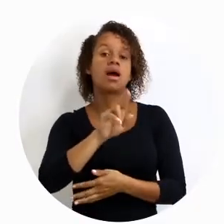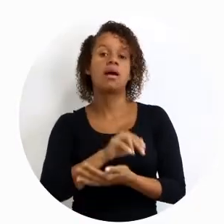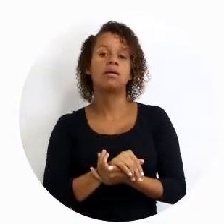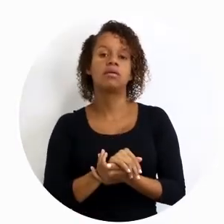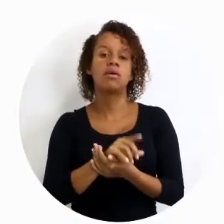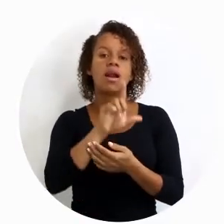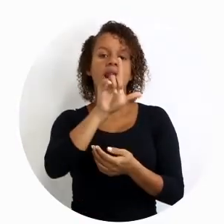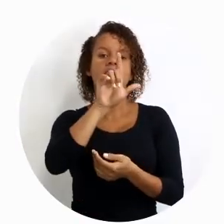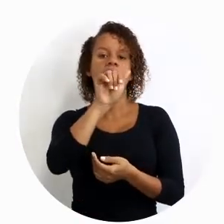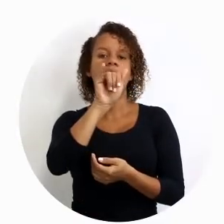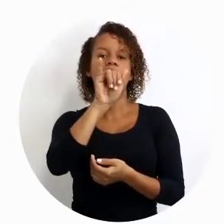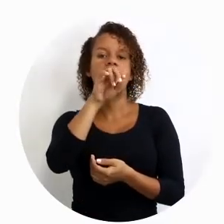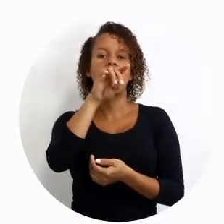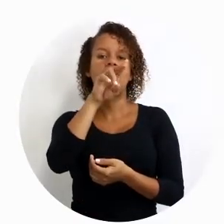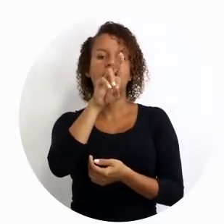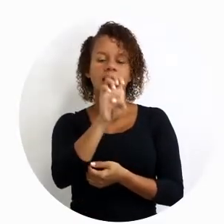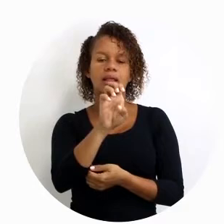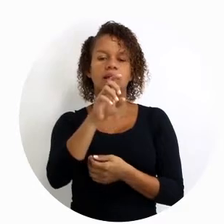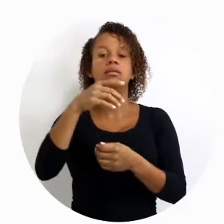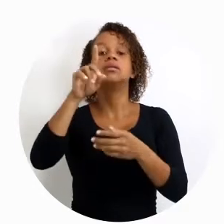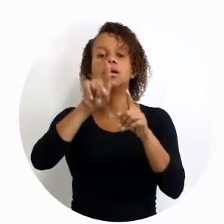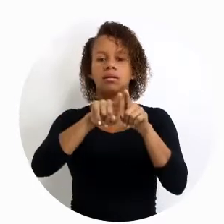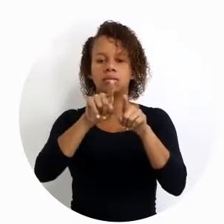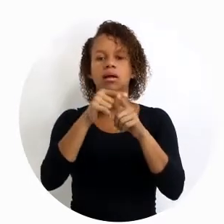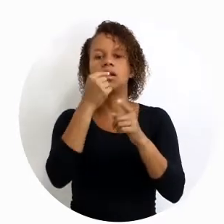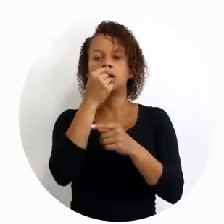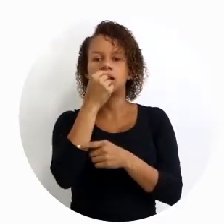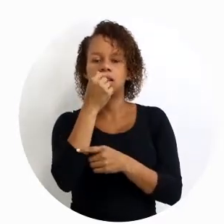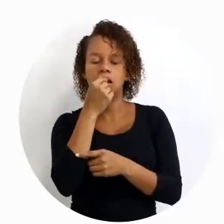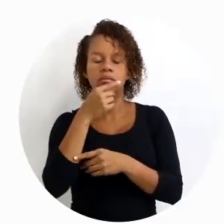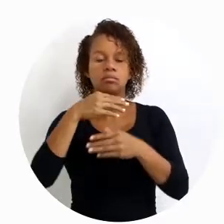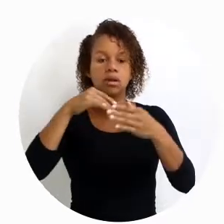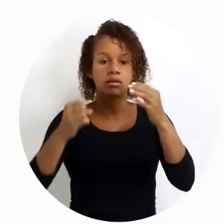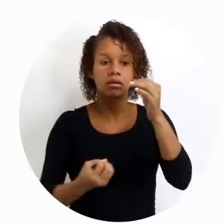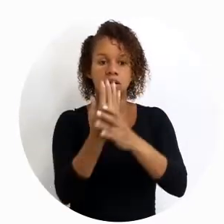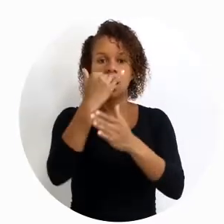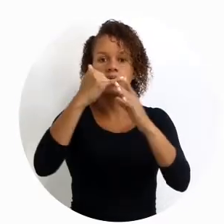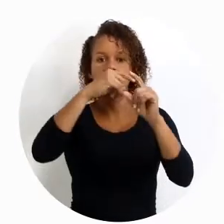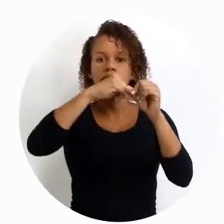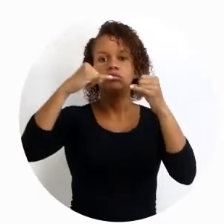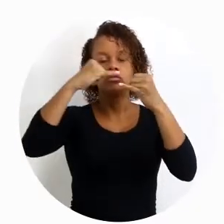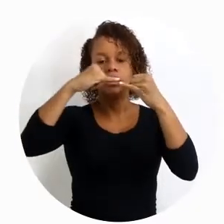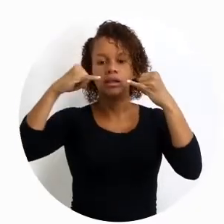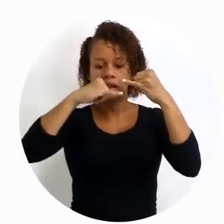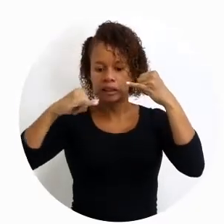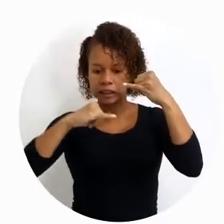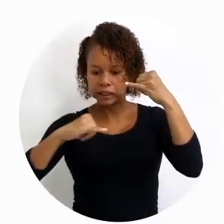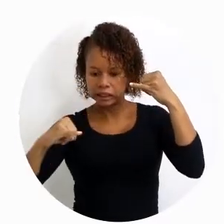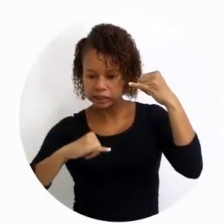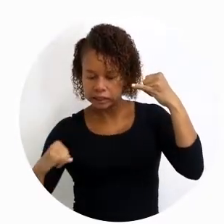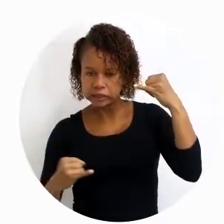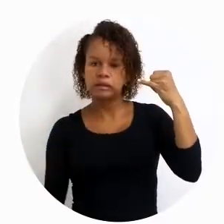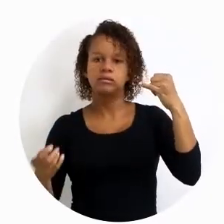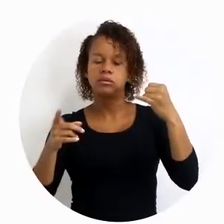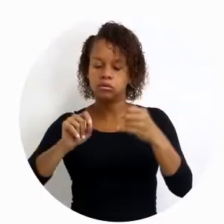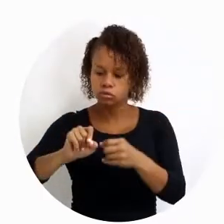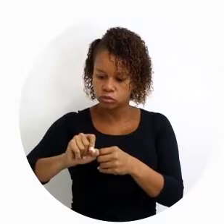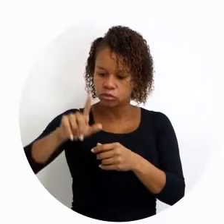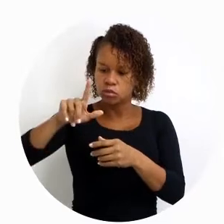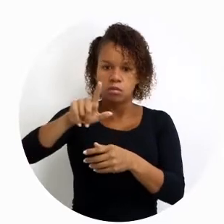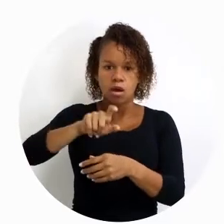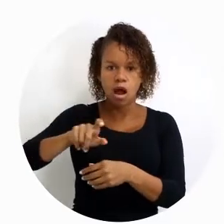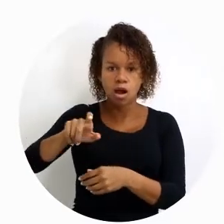utilizar o Line, lápis, para criar linhas. E nós vamos clicar no primeiro ponto e soltar o